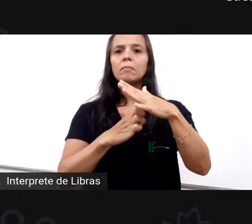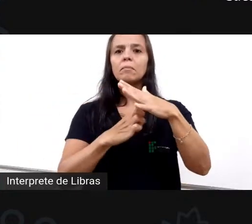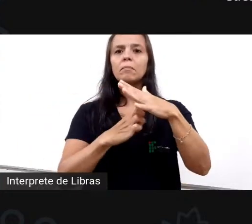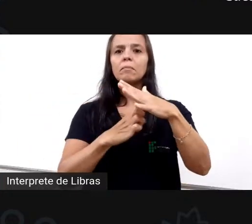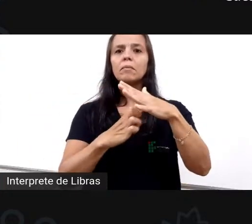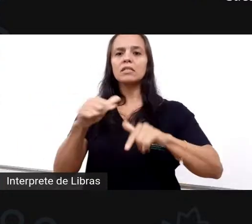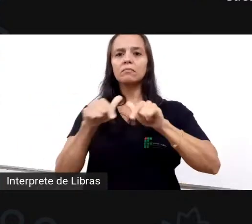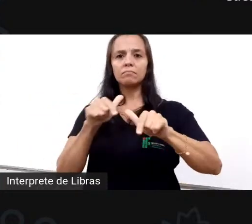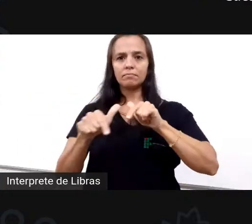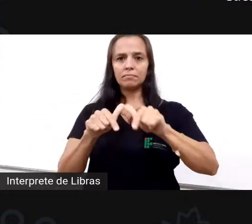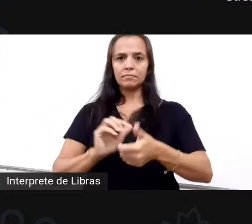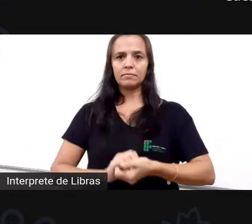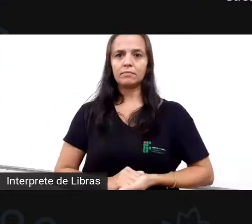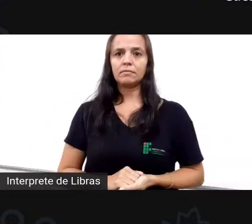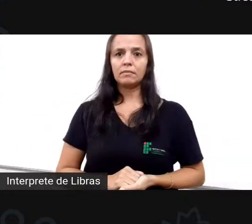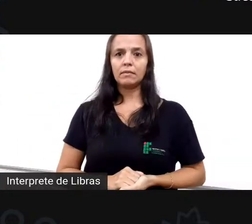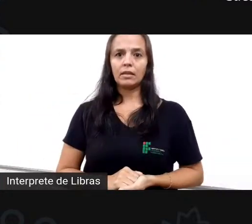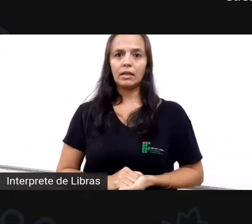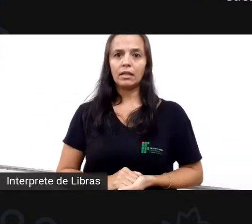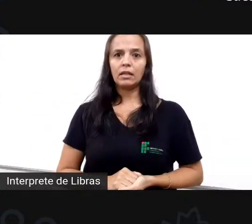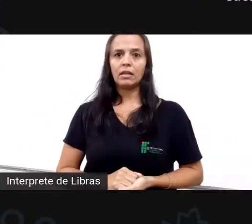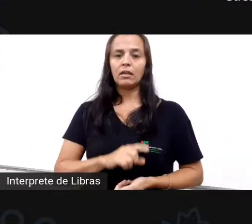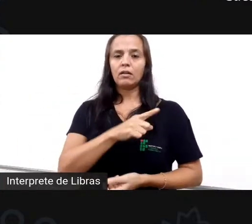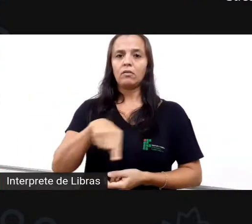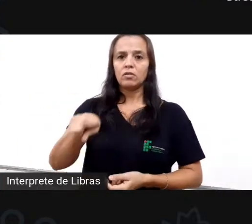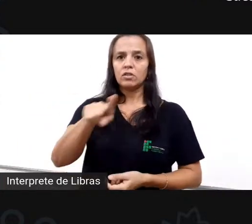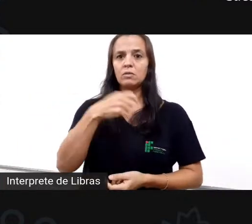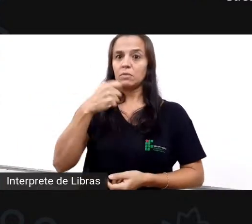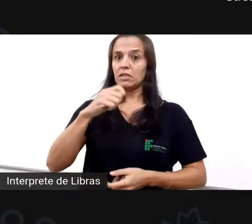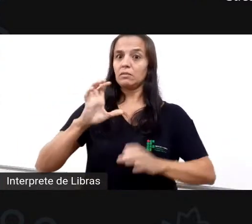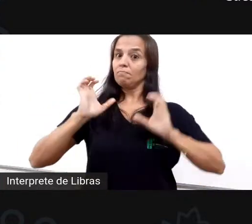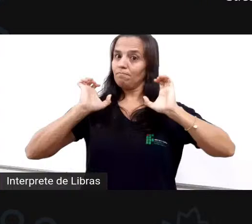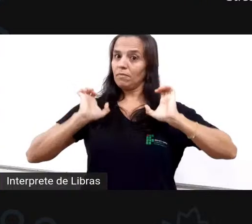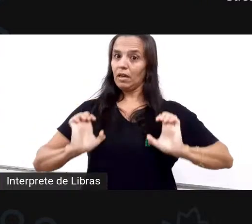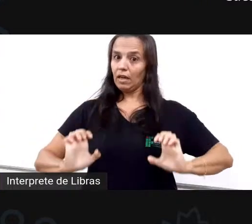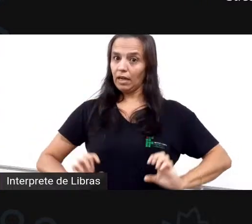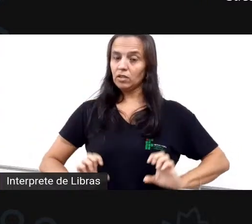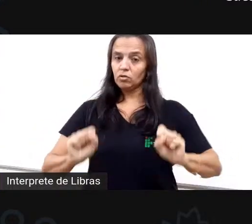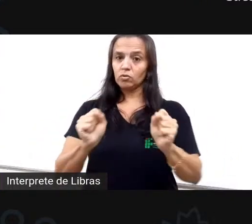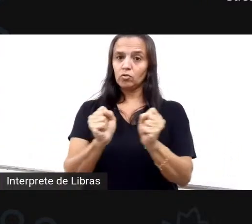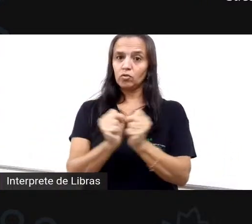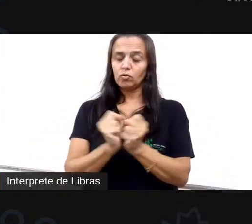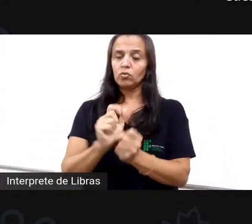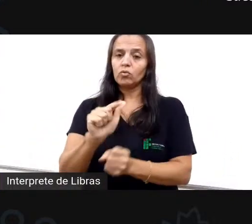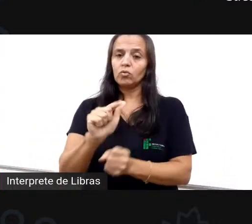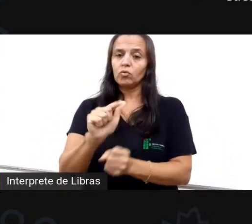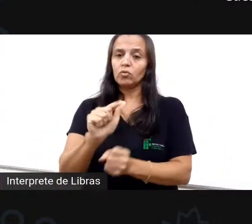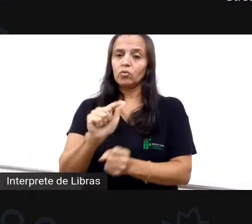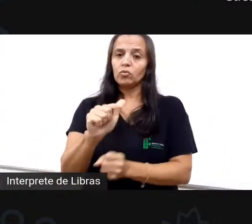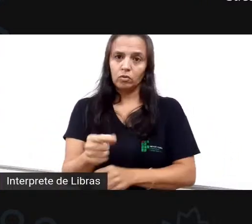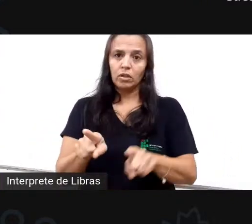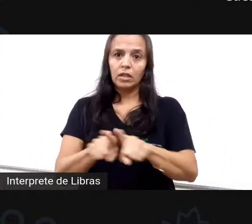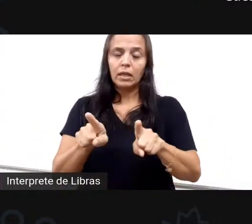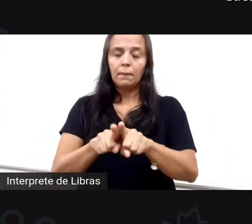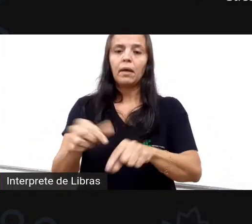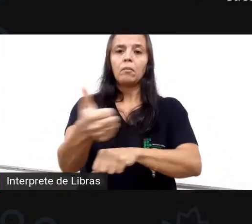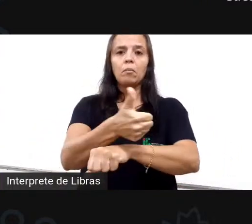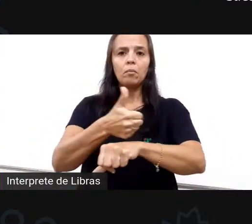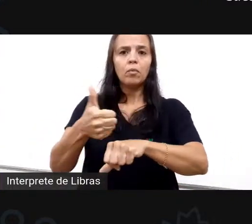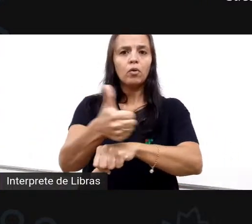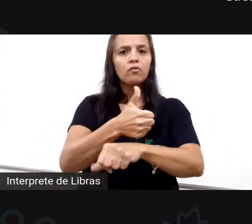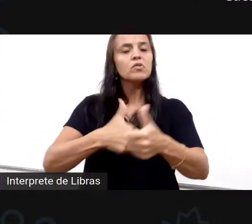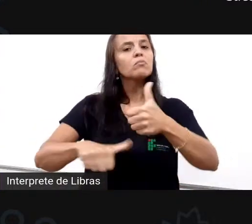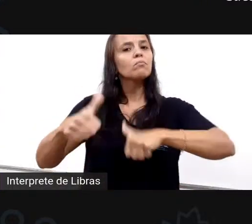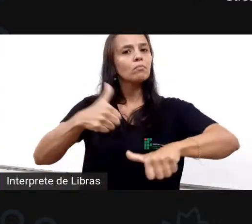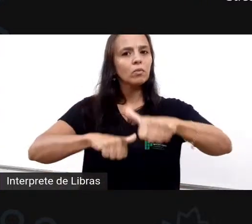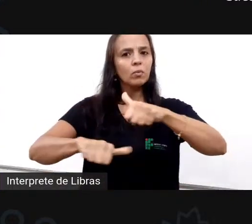inseridos. Sejam éticos com os outros e consigo mesmo. E como profissionais